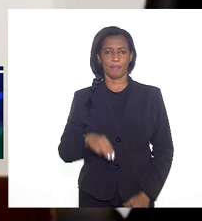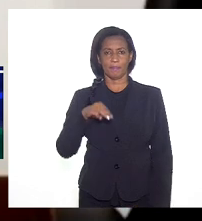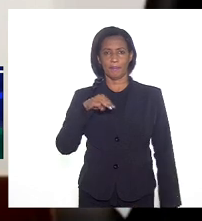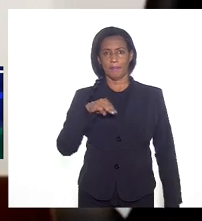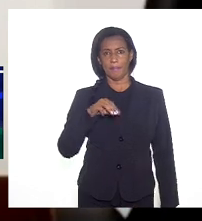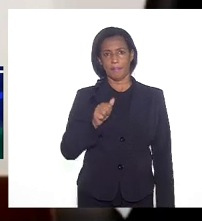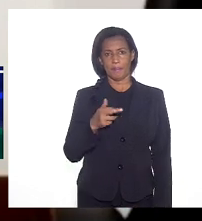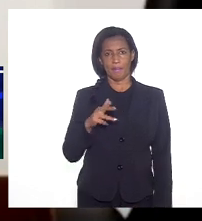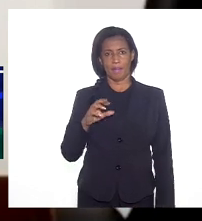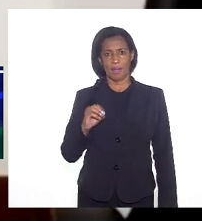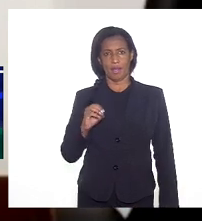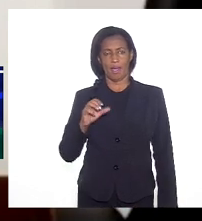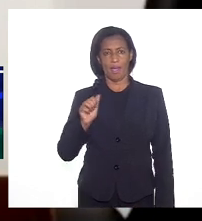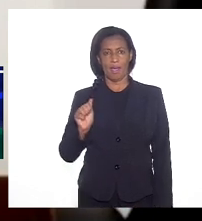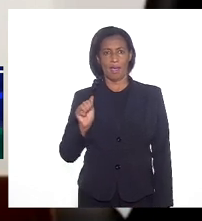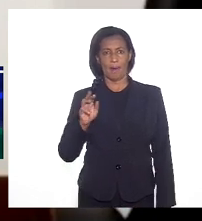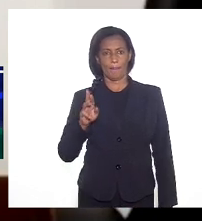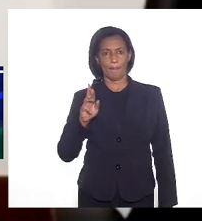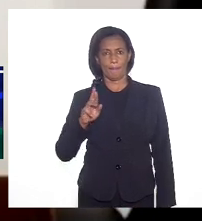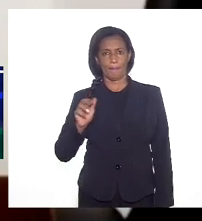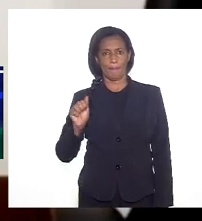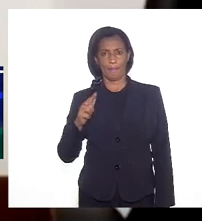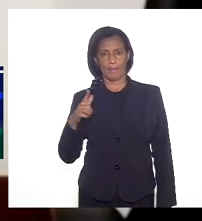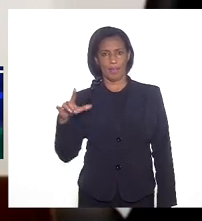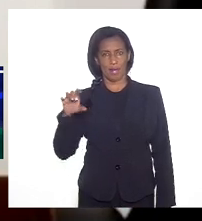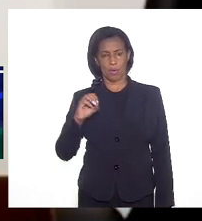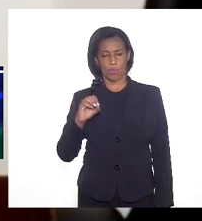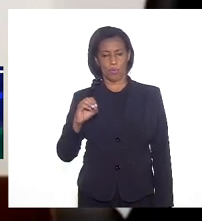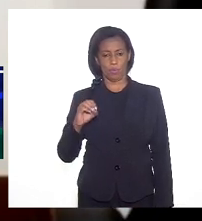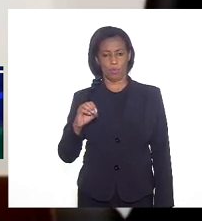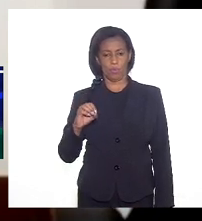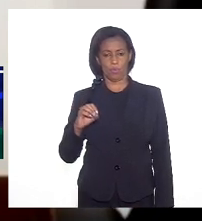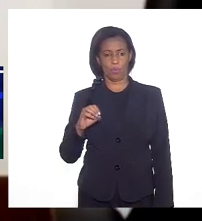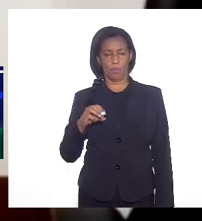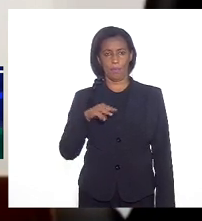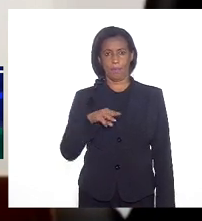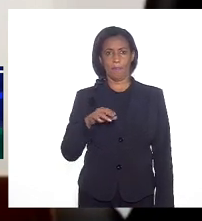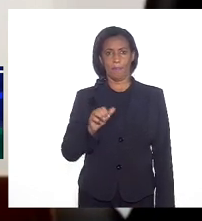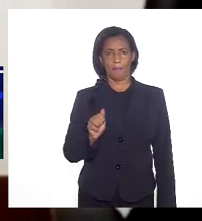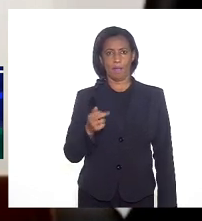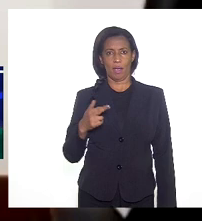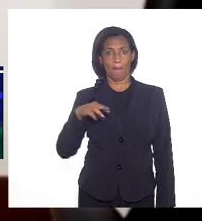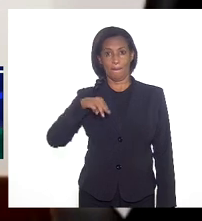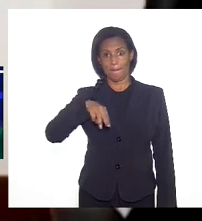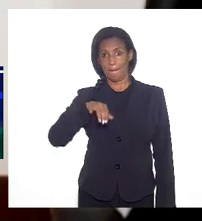Abraão Deputado Marcos Abraão Deputado Marcos Miller